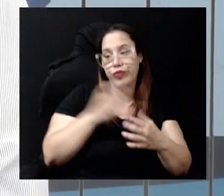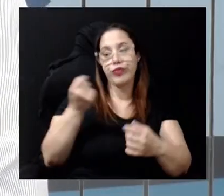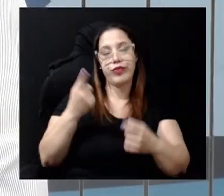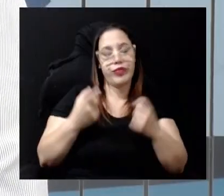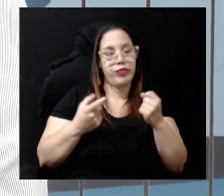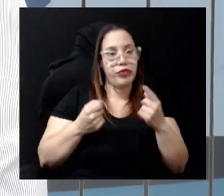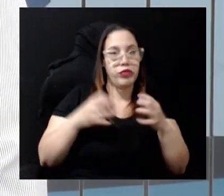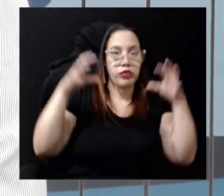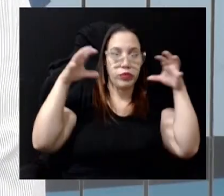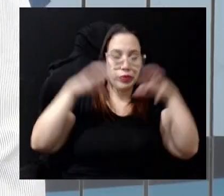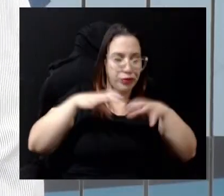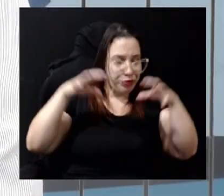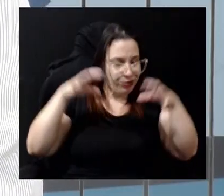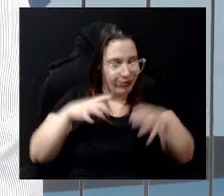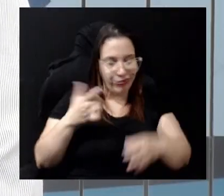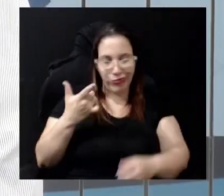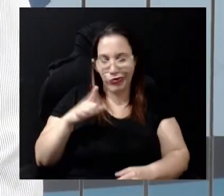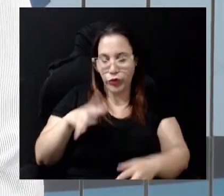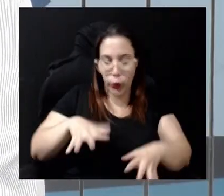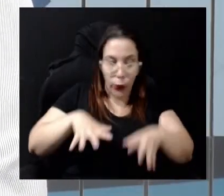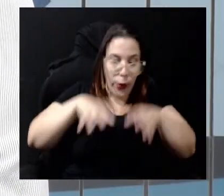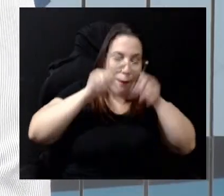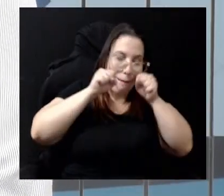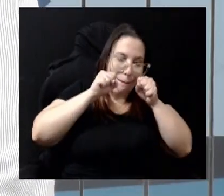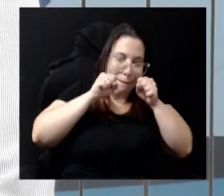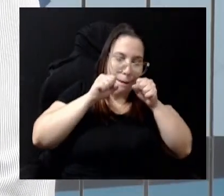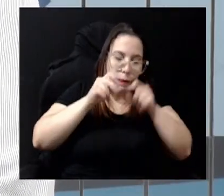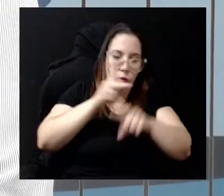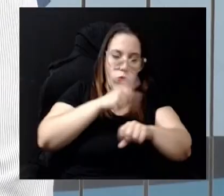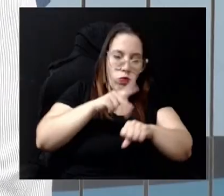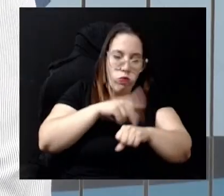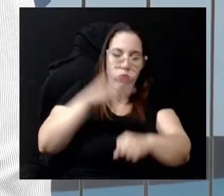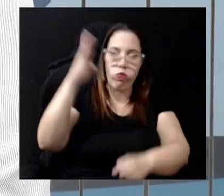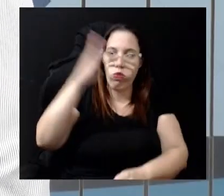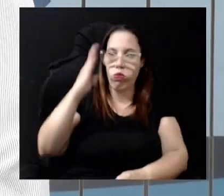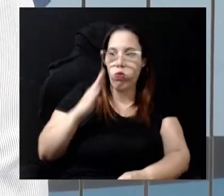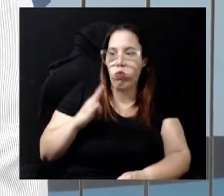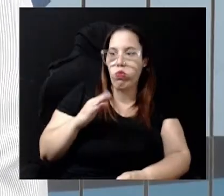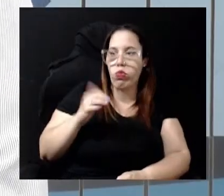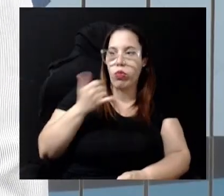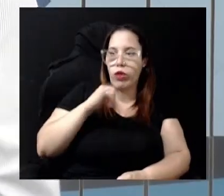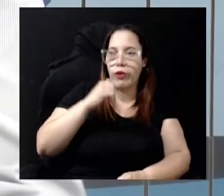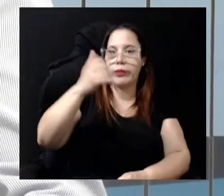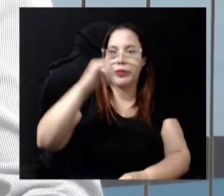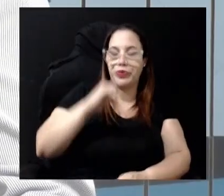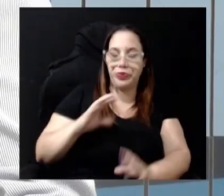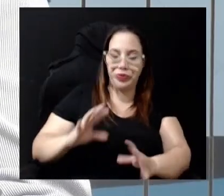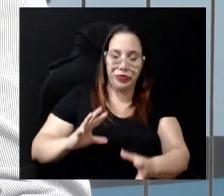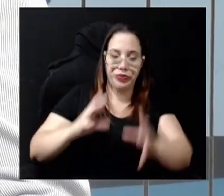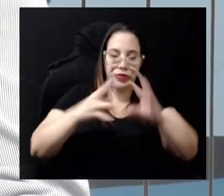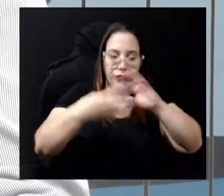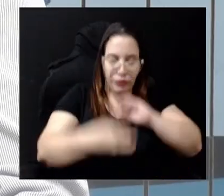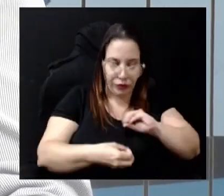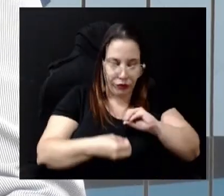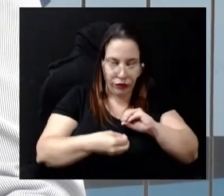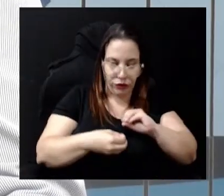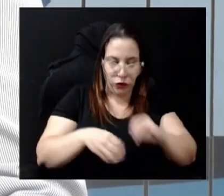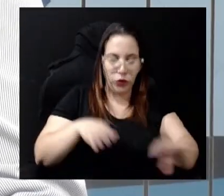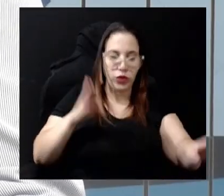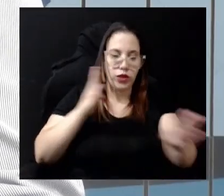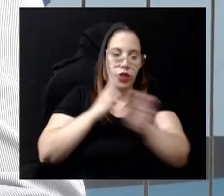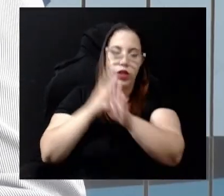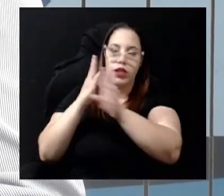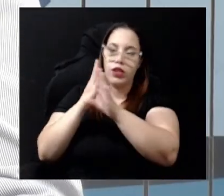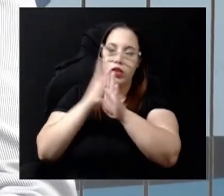momentos muita estiagem. Para um país que tem uma matriz energética renovável como o Brasil, tentar encontrar o equilíbrio de